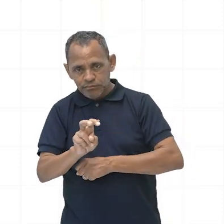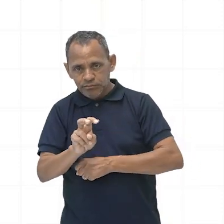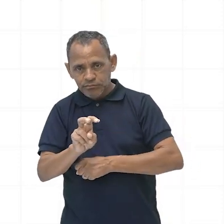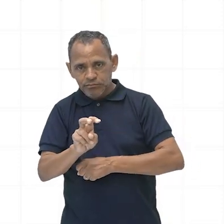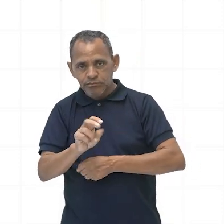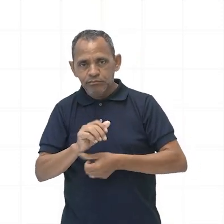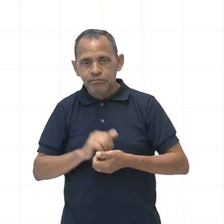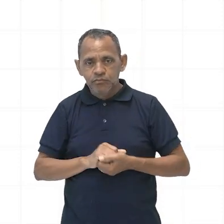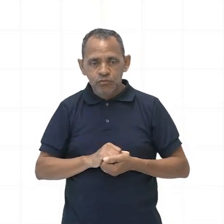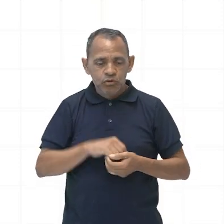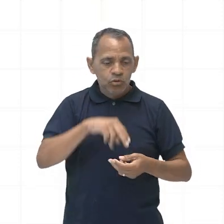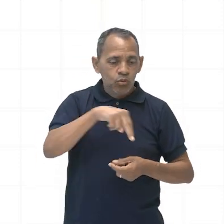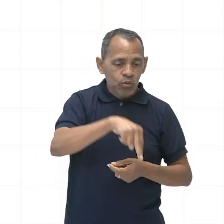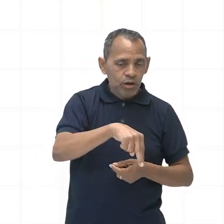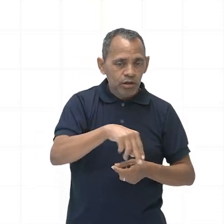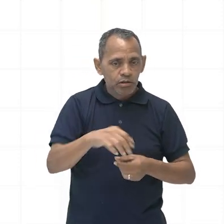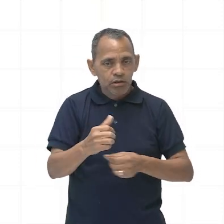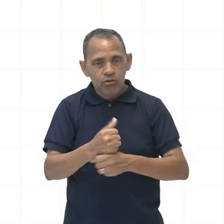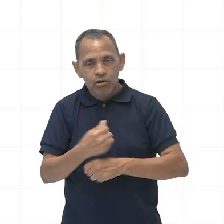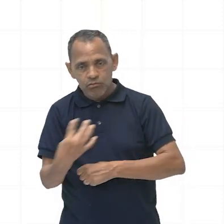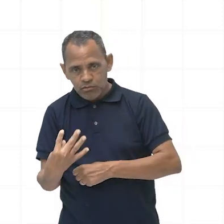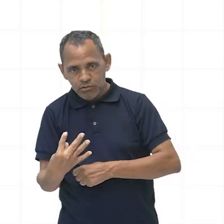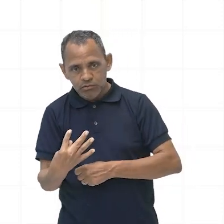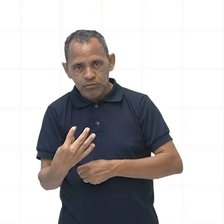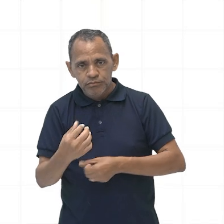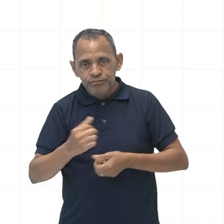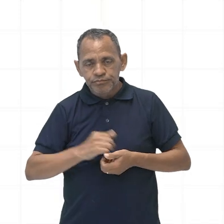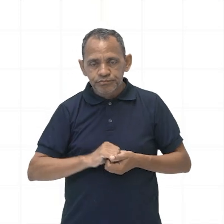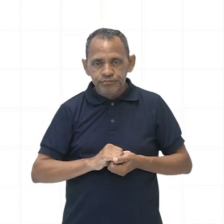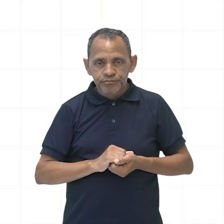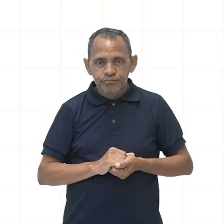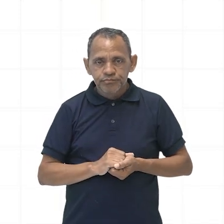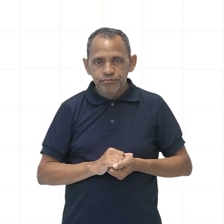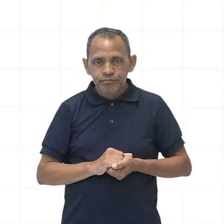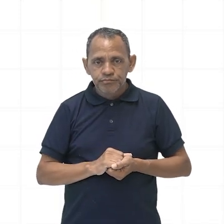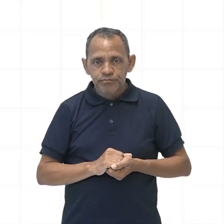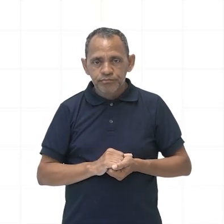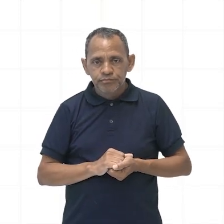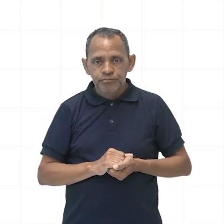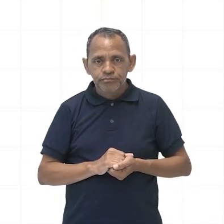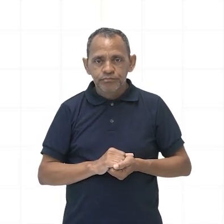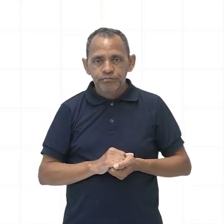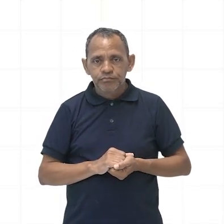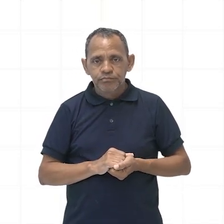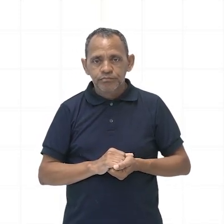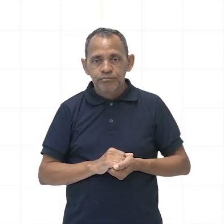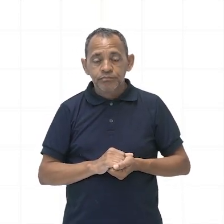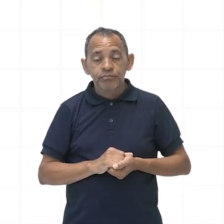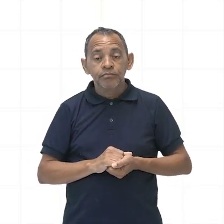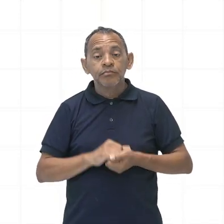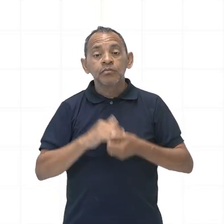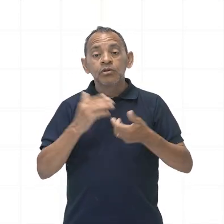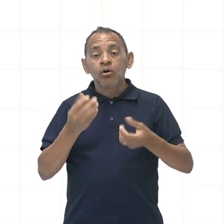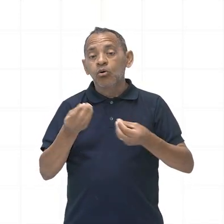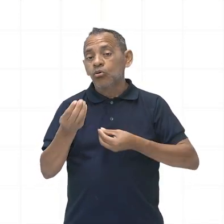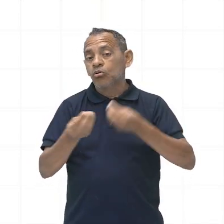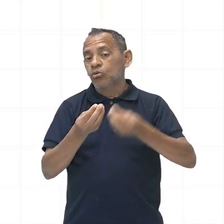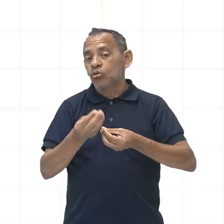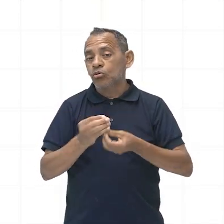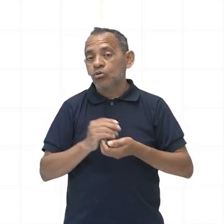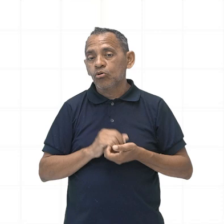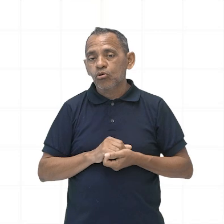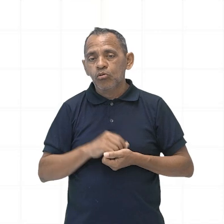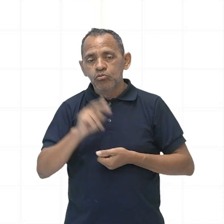5 e o N é igual a 4, correto? Então, nós vamos ter o